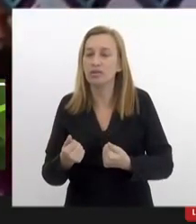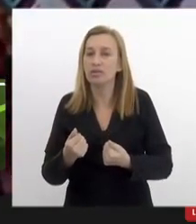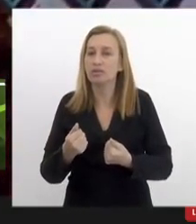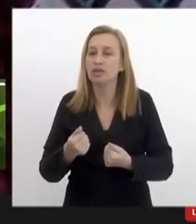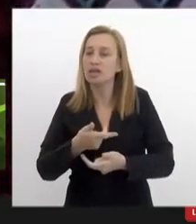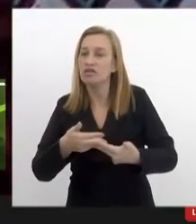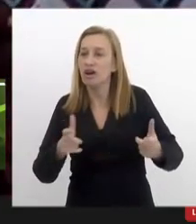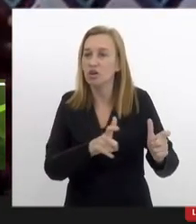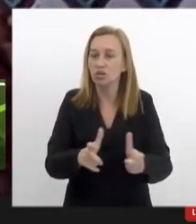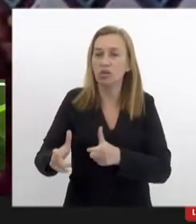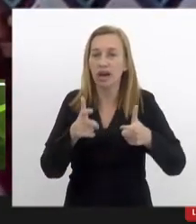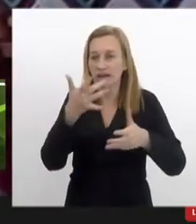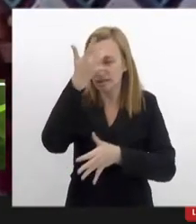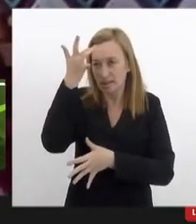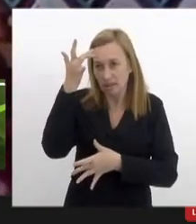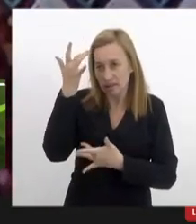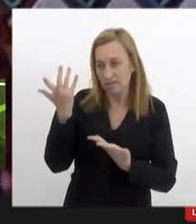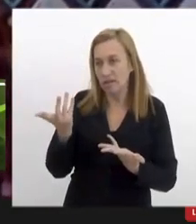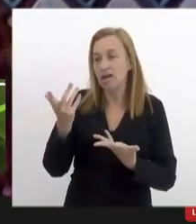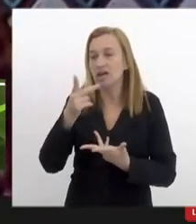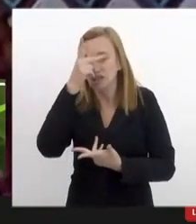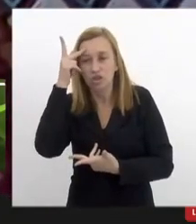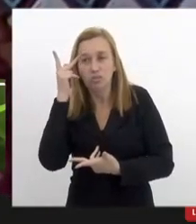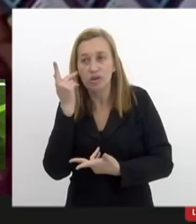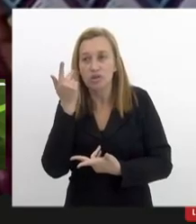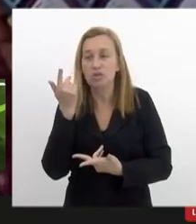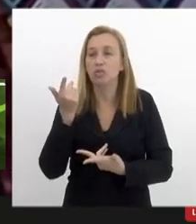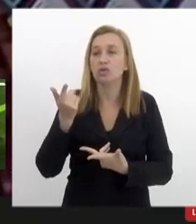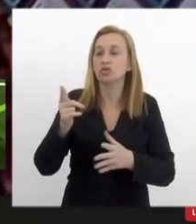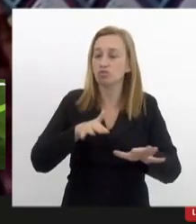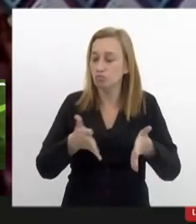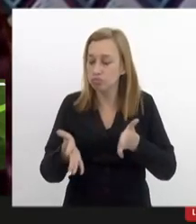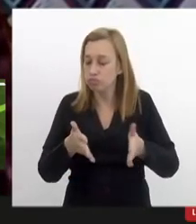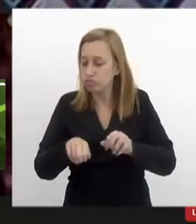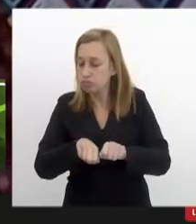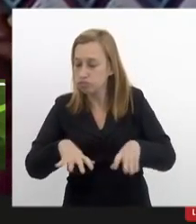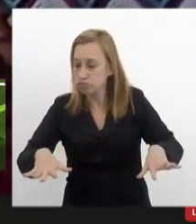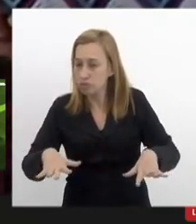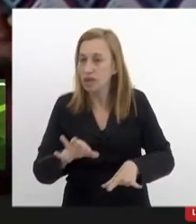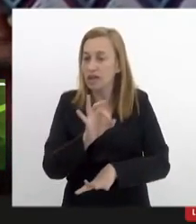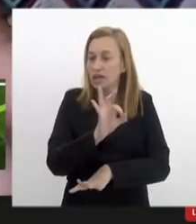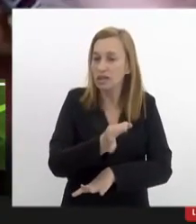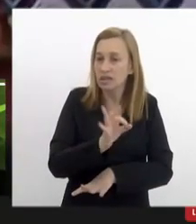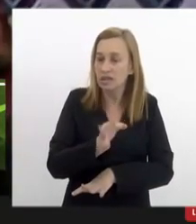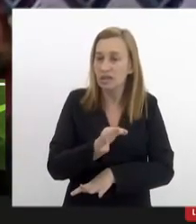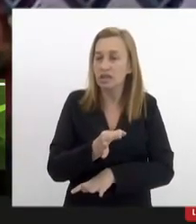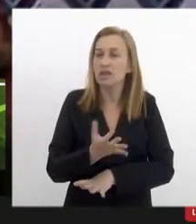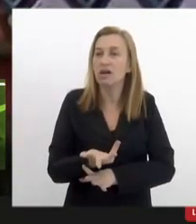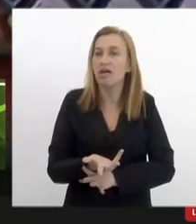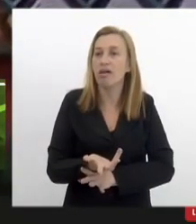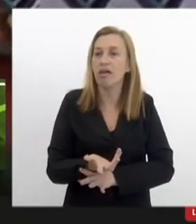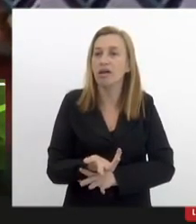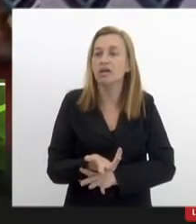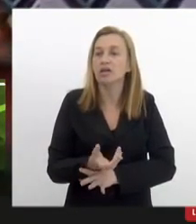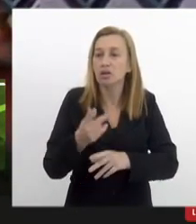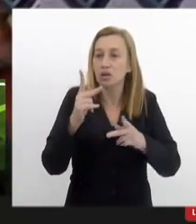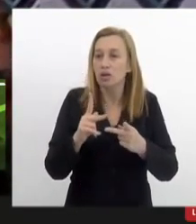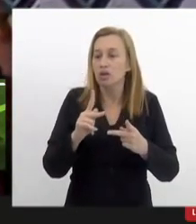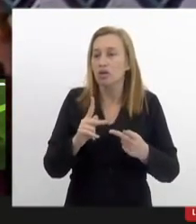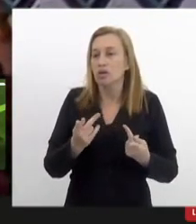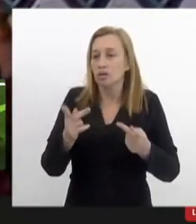a sanidade mental das pessoas nesse período de pandemia, que se garantisse o mínimo de humanidade